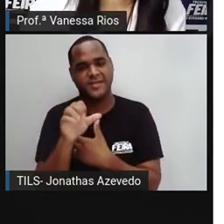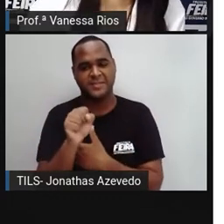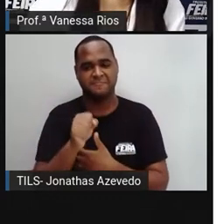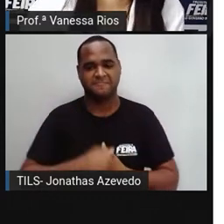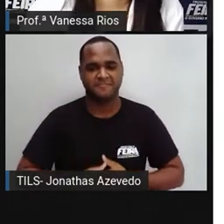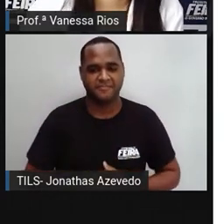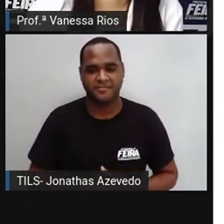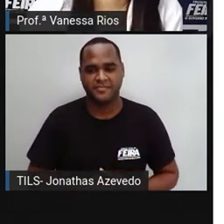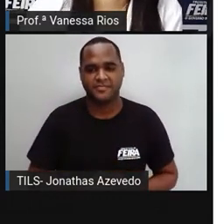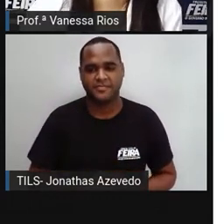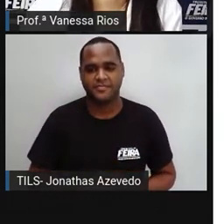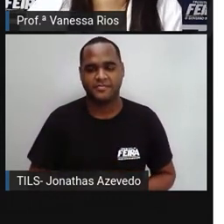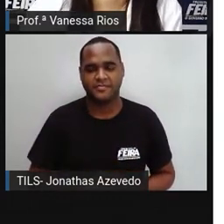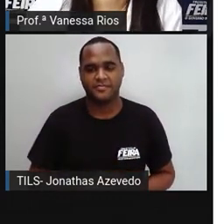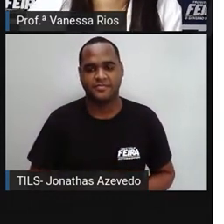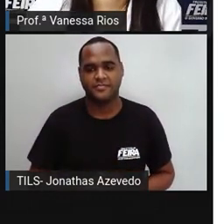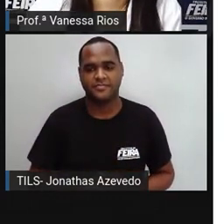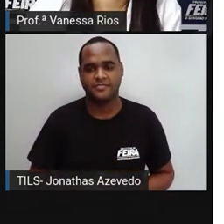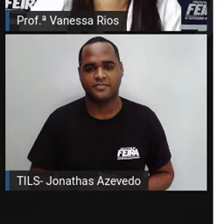Santana.